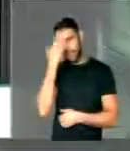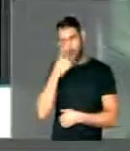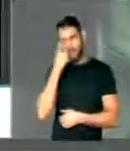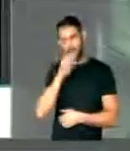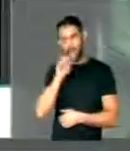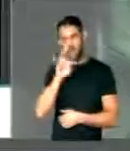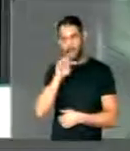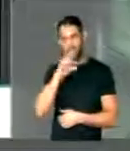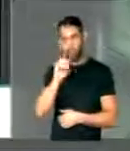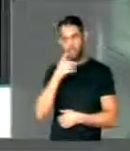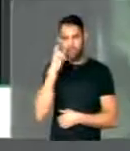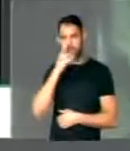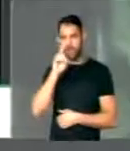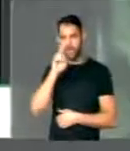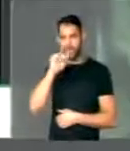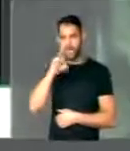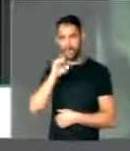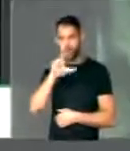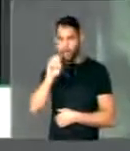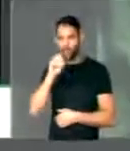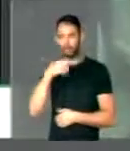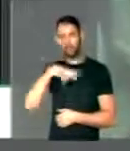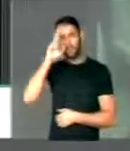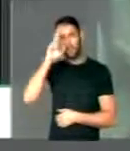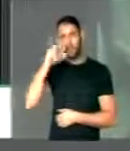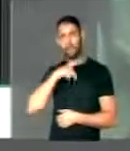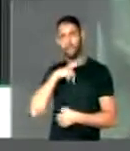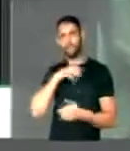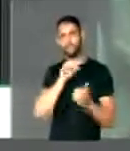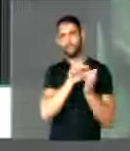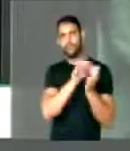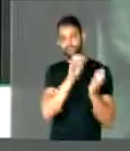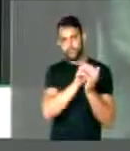Afonso. Deputado Danilo, por gentileza, o senhor que vem lá de Pernambuco.